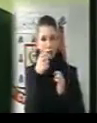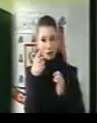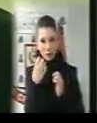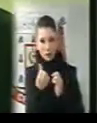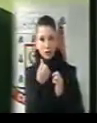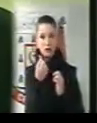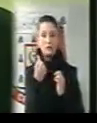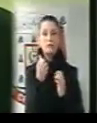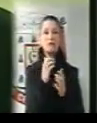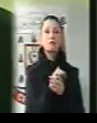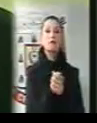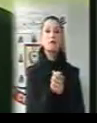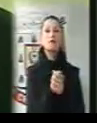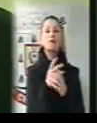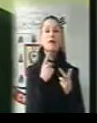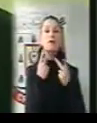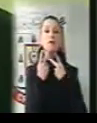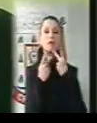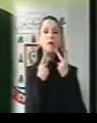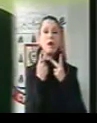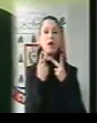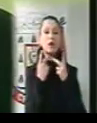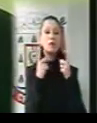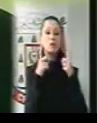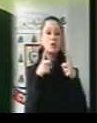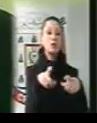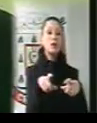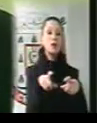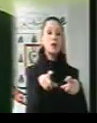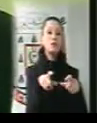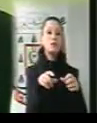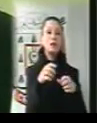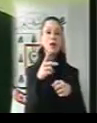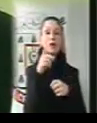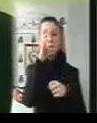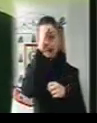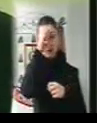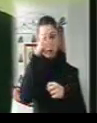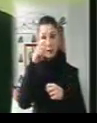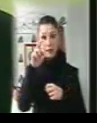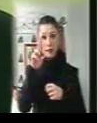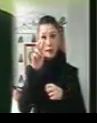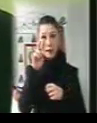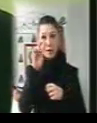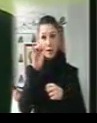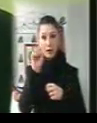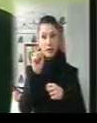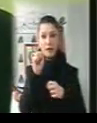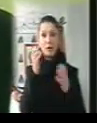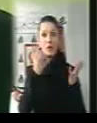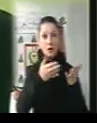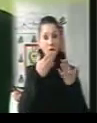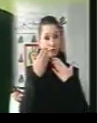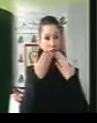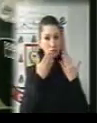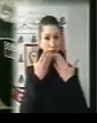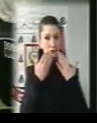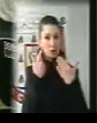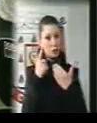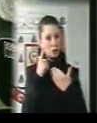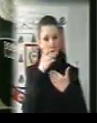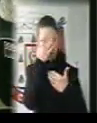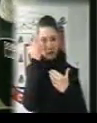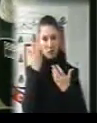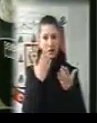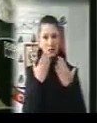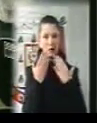Regimento Interno, que fala sobre o terreno da Cristina Prévia. Em votação. Aliás, em discussão. Não